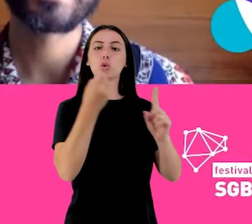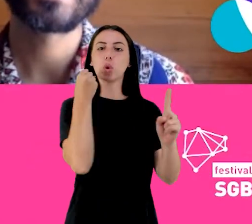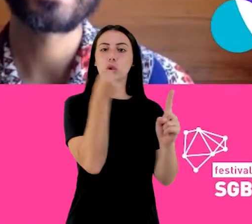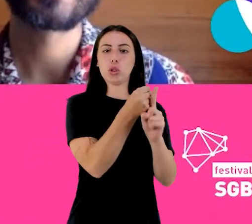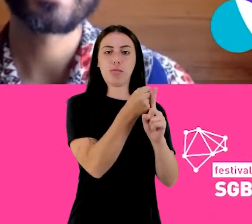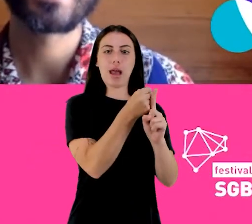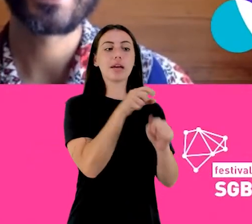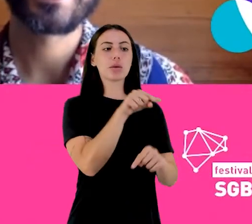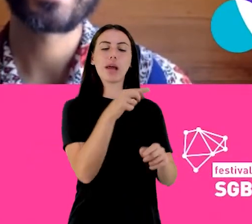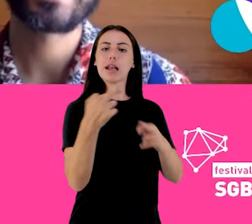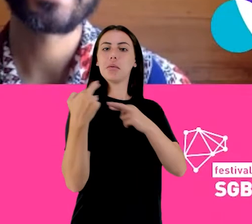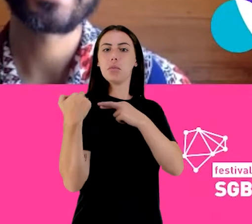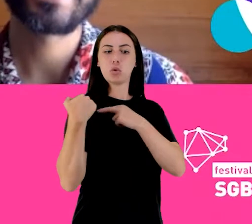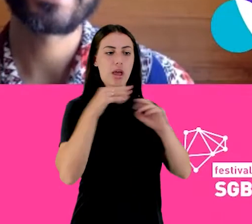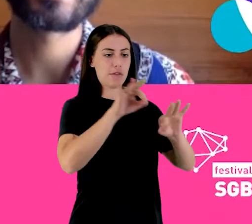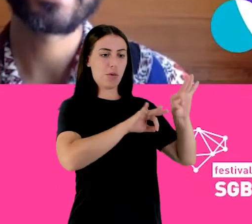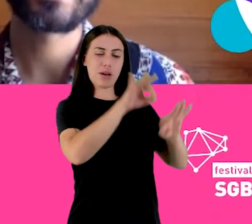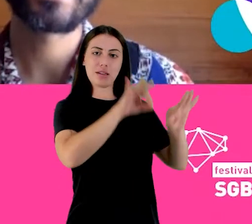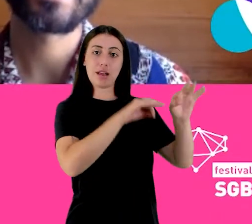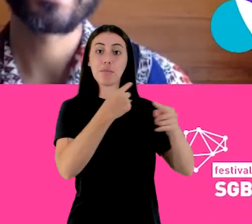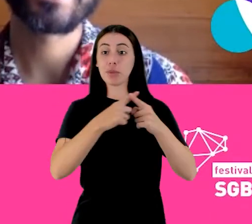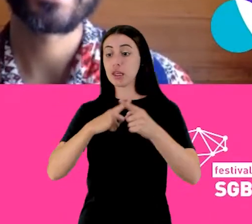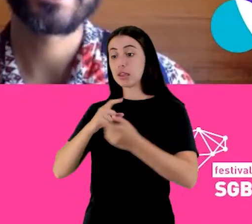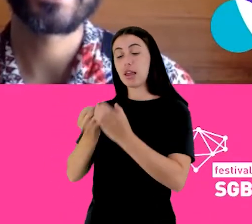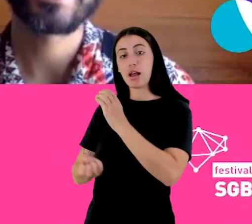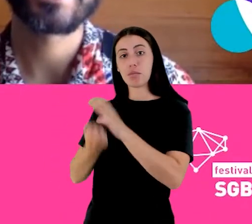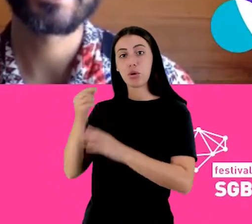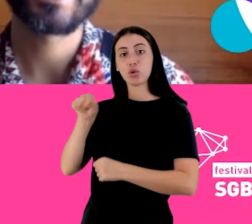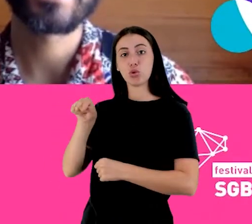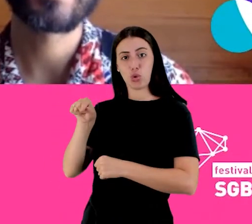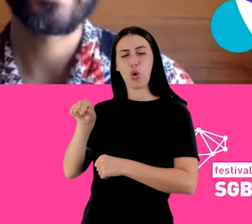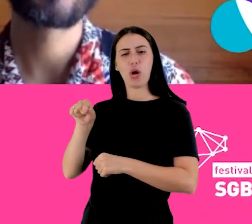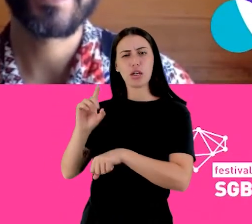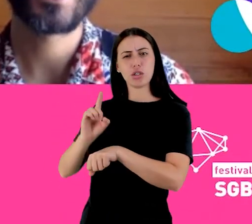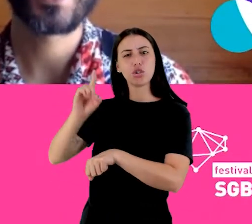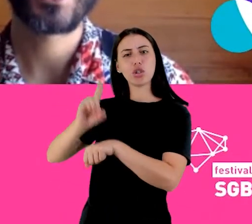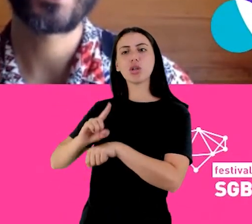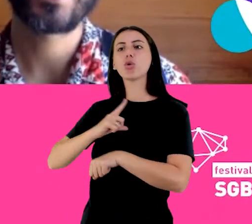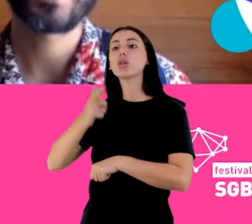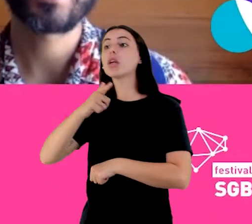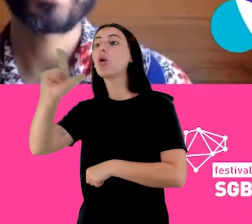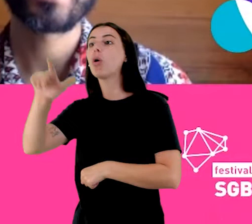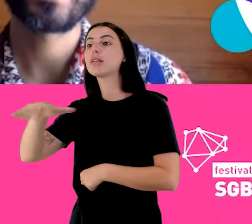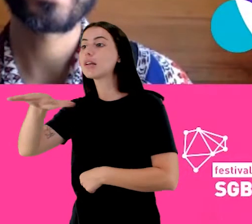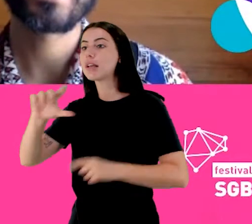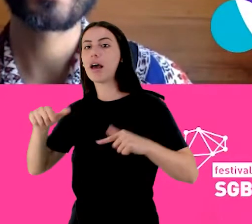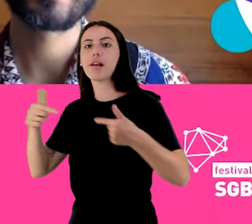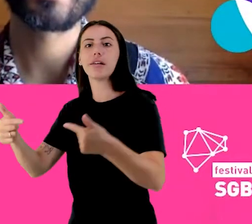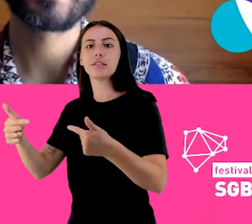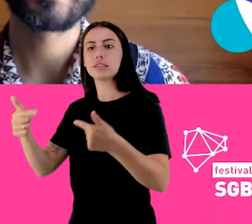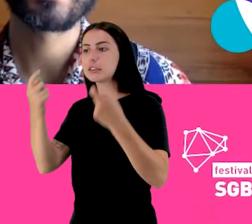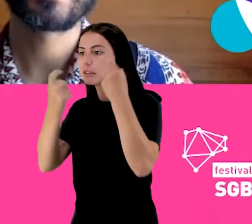de projeto, também só foi possível porque eu estava incubada na produtora, mas ele criou um pouco que o Rick falou,